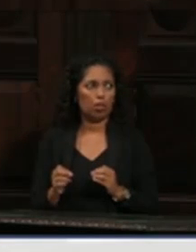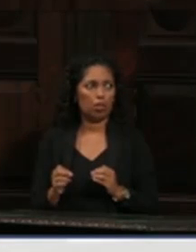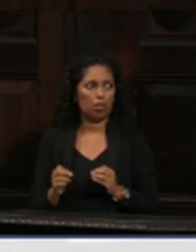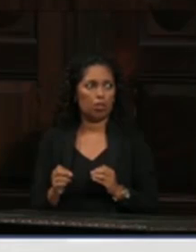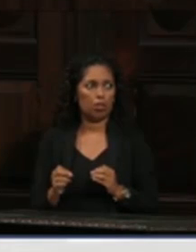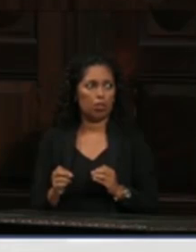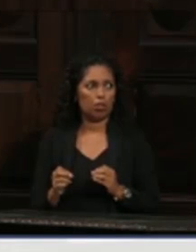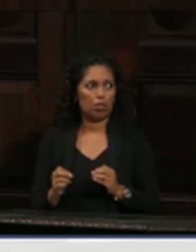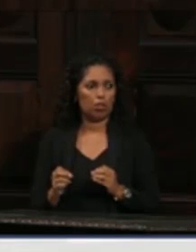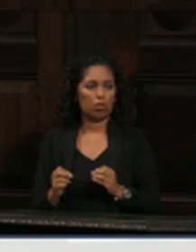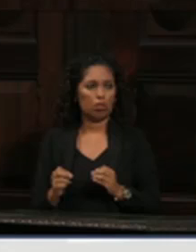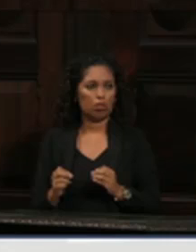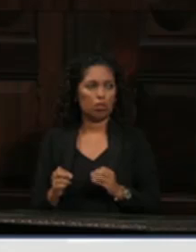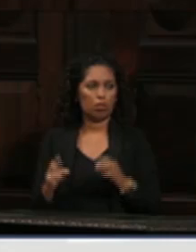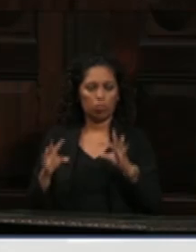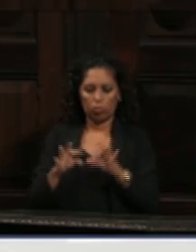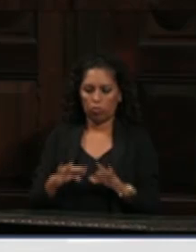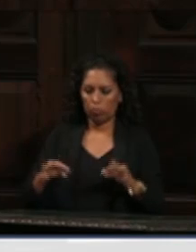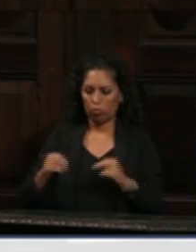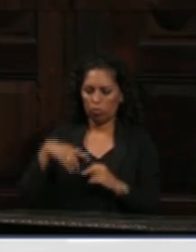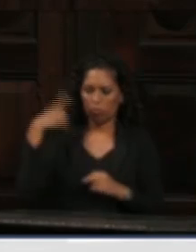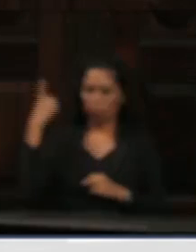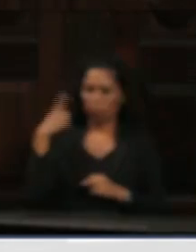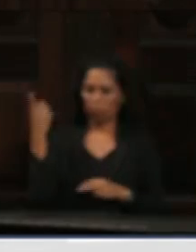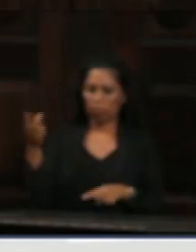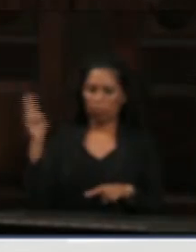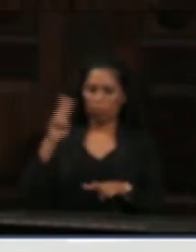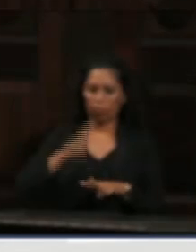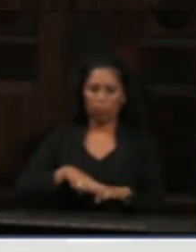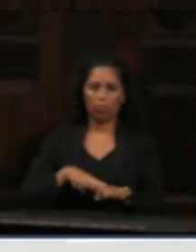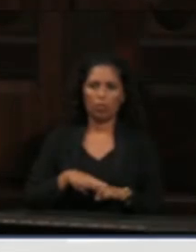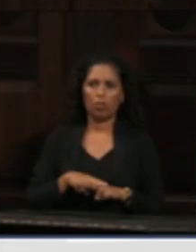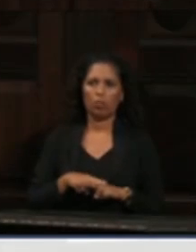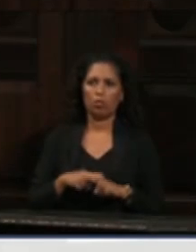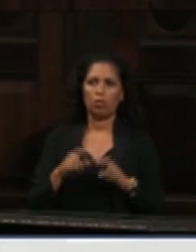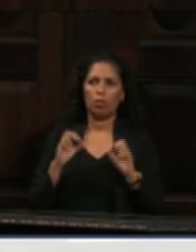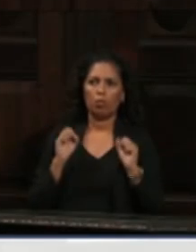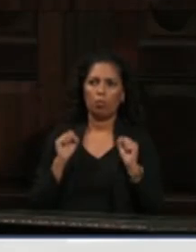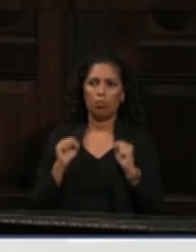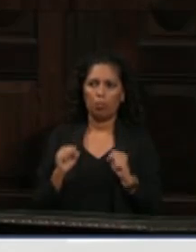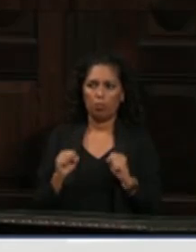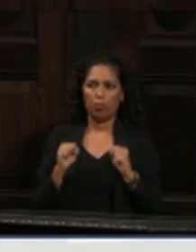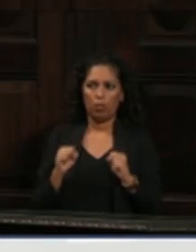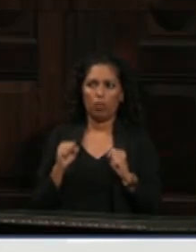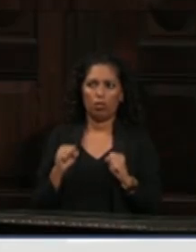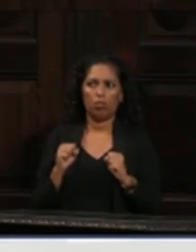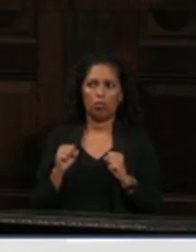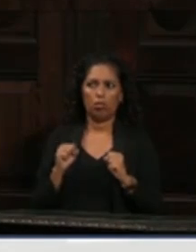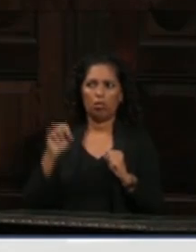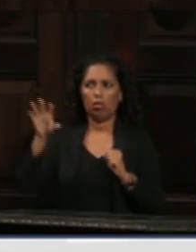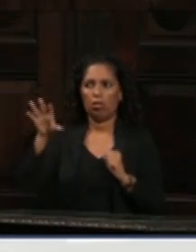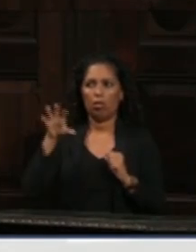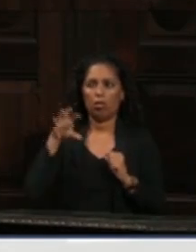os parlamentares que estão presos podem tomar posse,